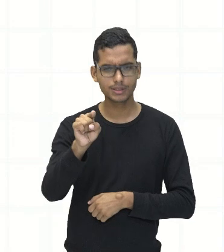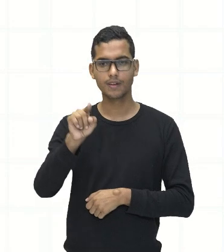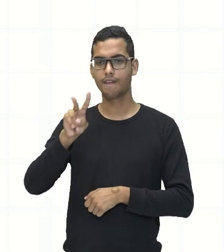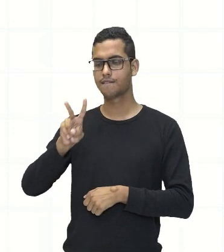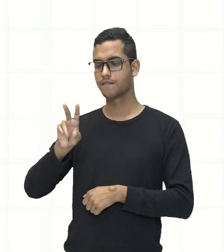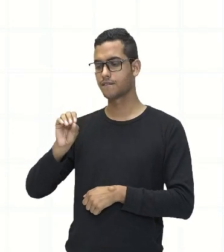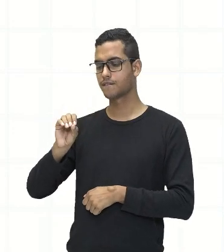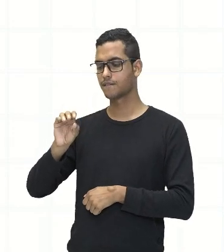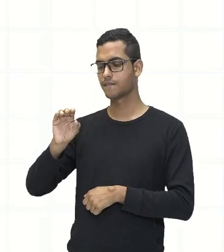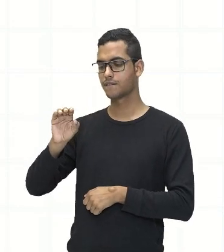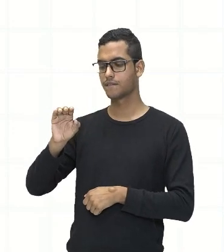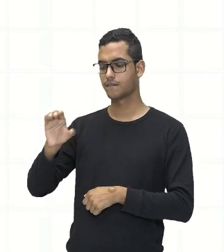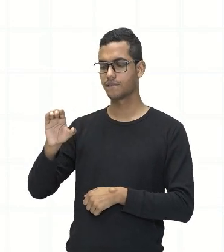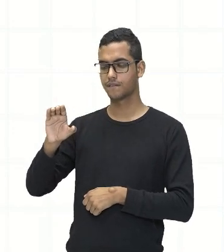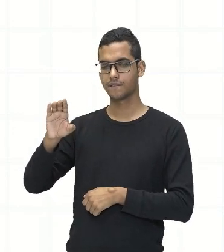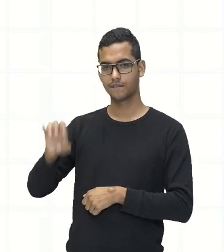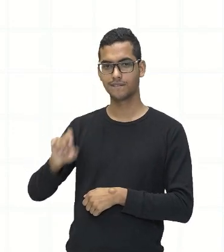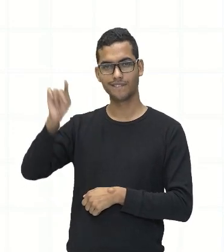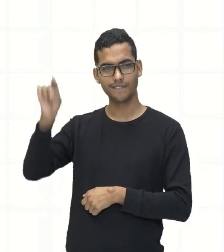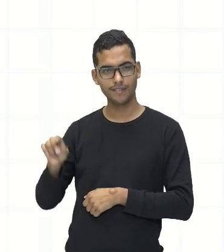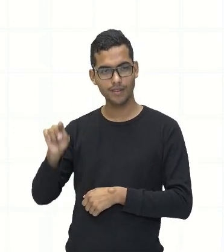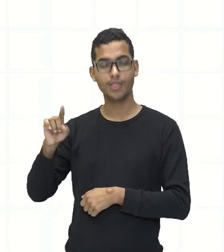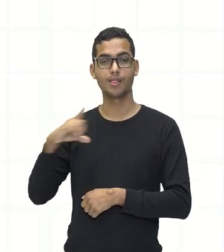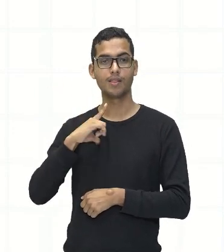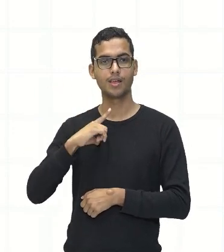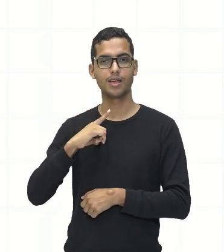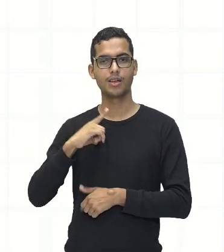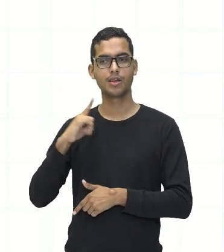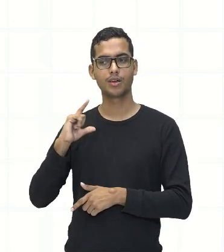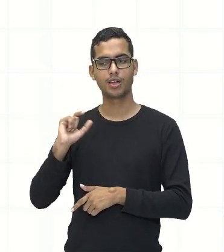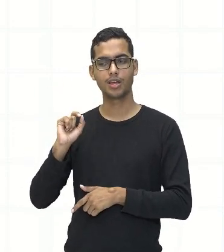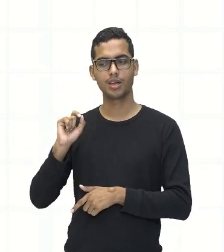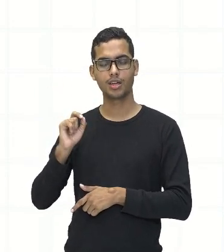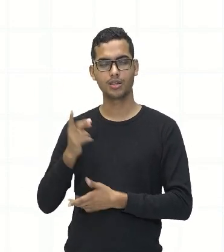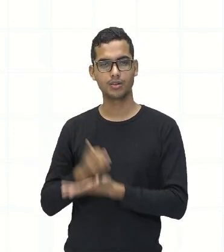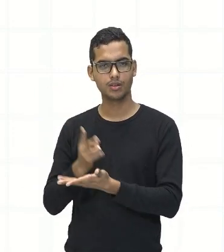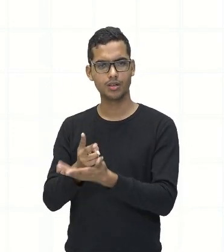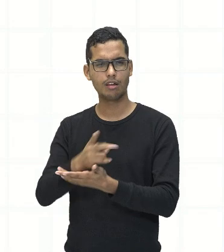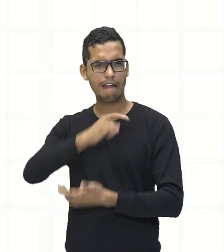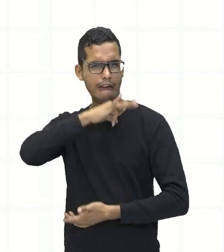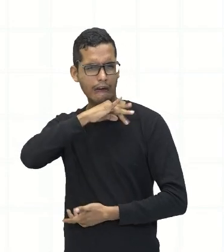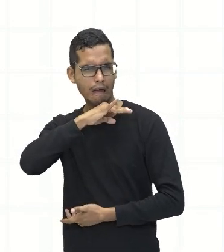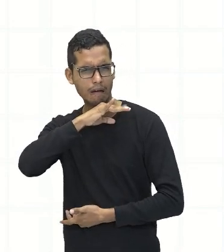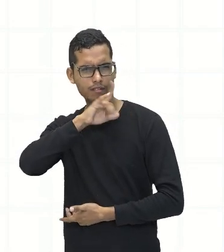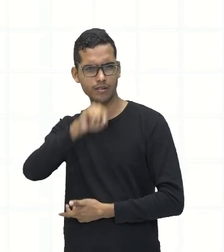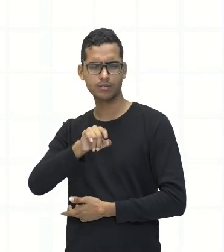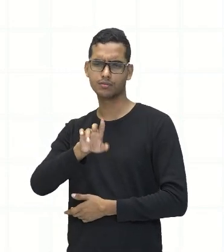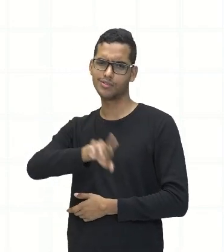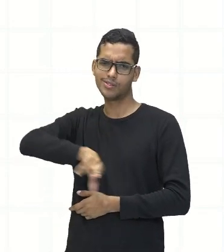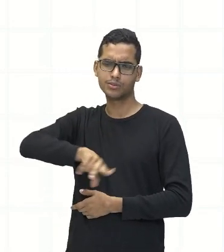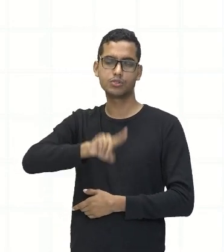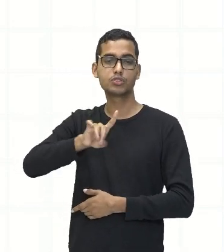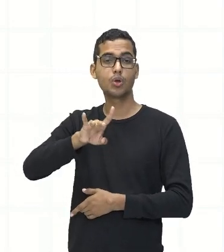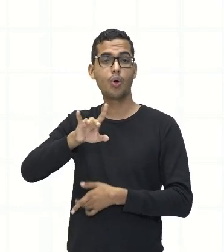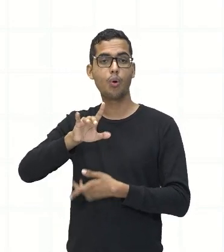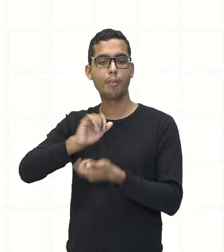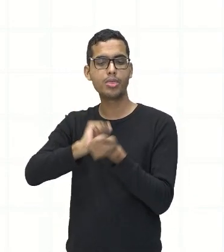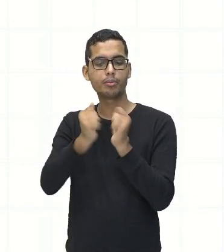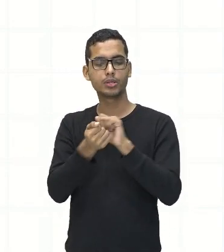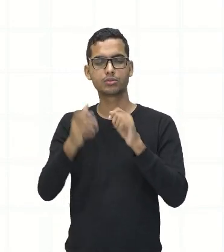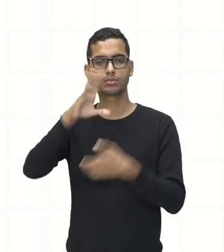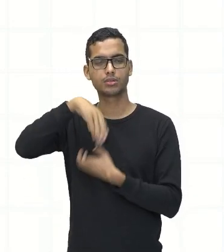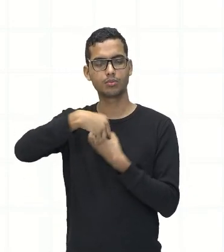ocupado esse lugar, né? E, professor, isso é ruim? Não, apenas é uma transformação da nossa